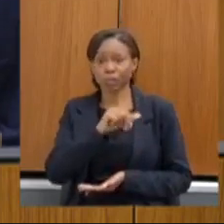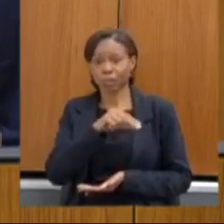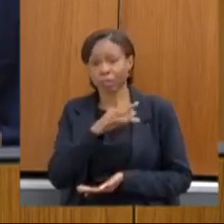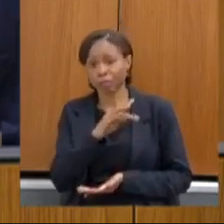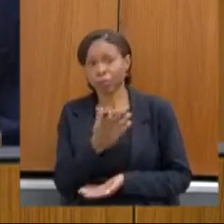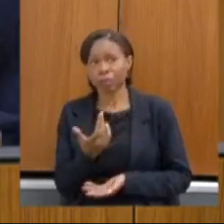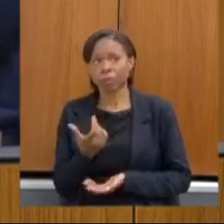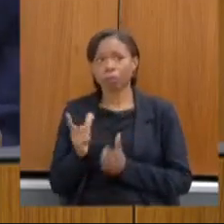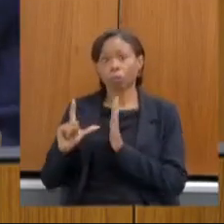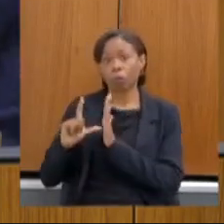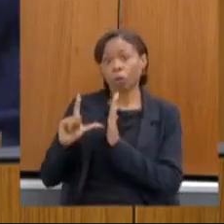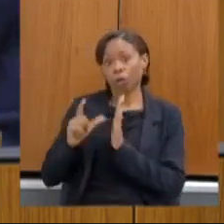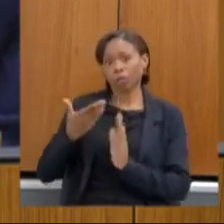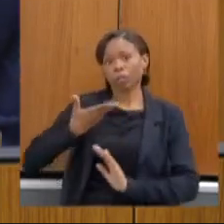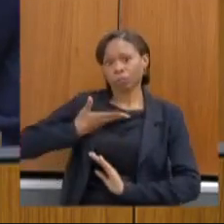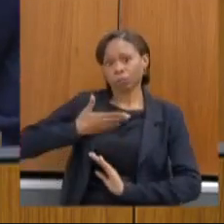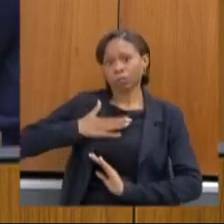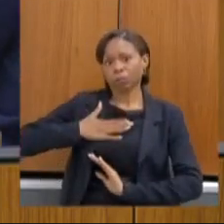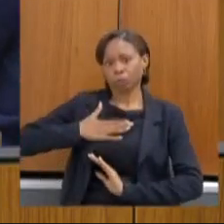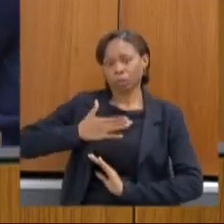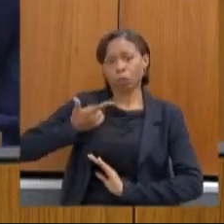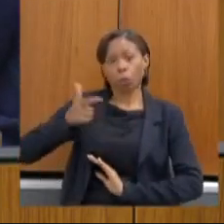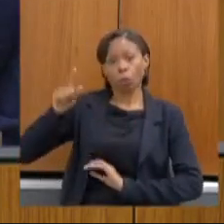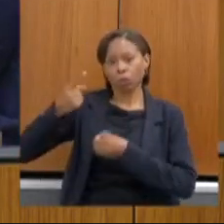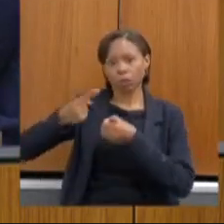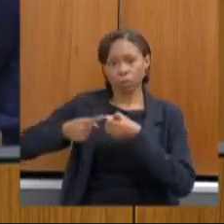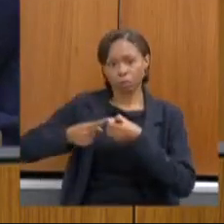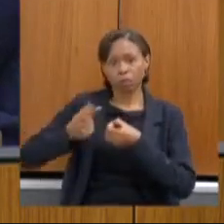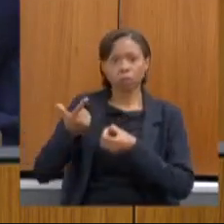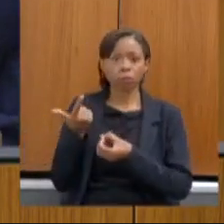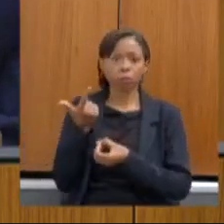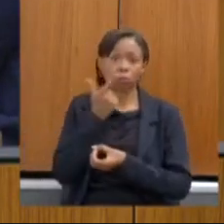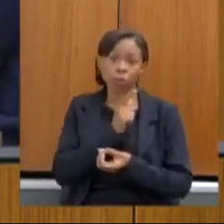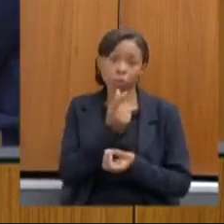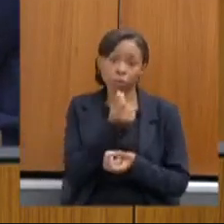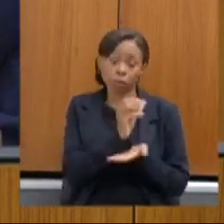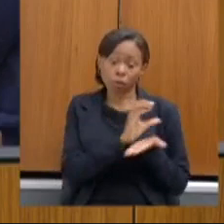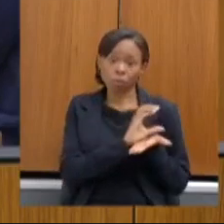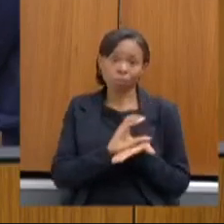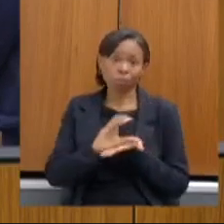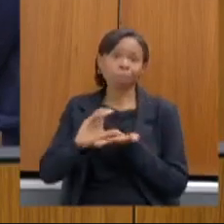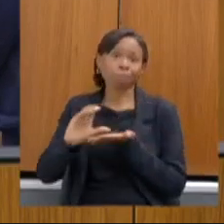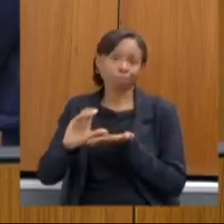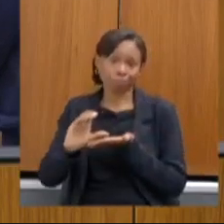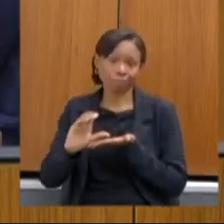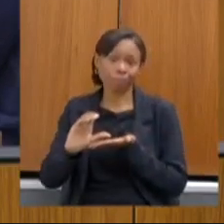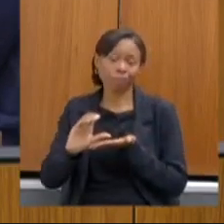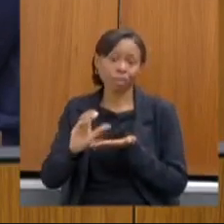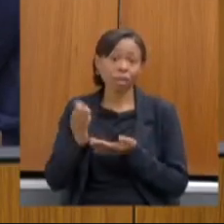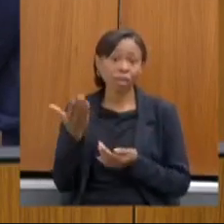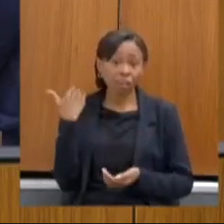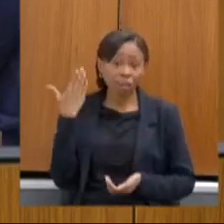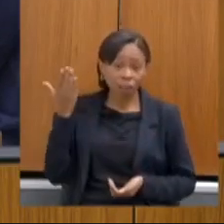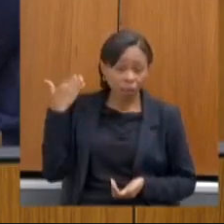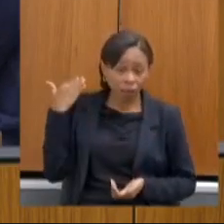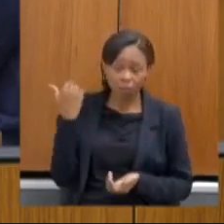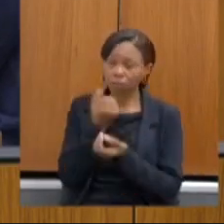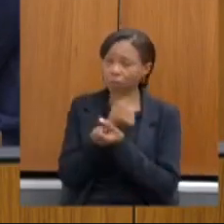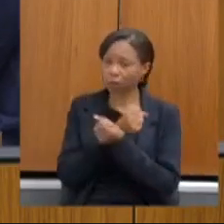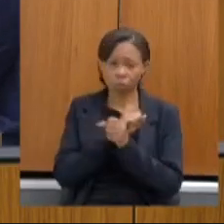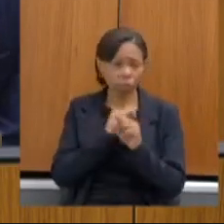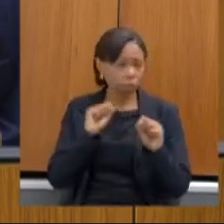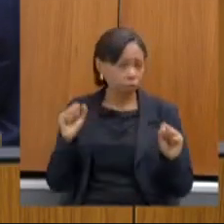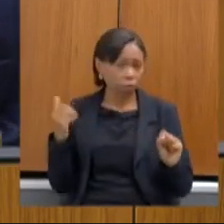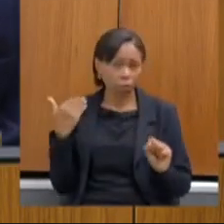cidade de Areado que teve recursos do pronome isso é impossível no passado falar entrar no bdmg aí de forma